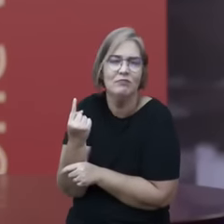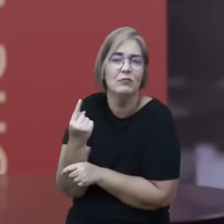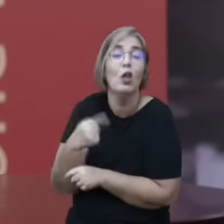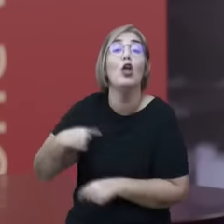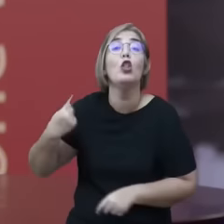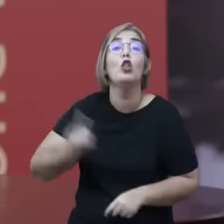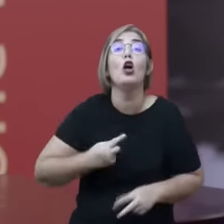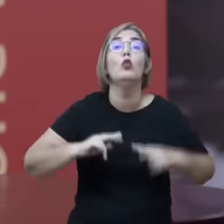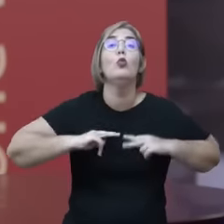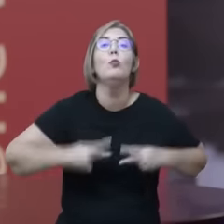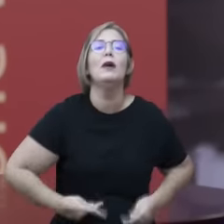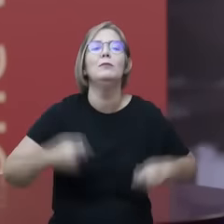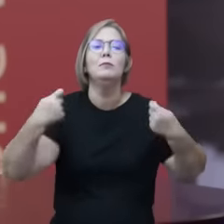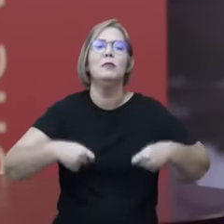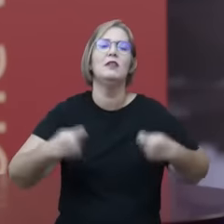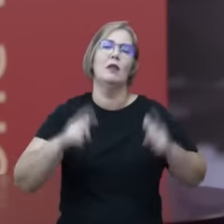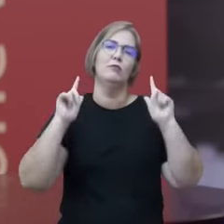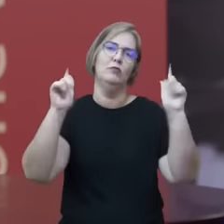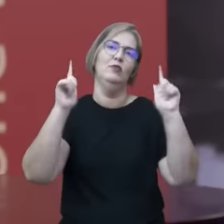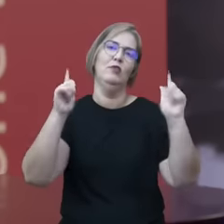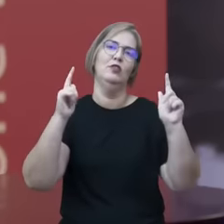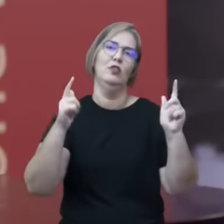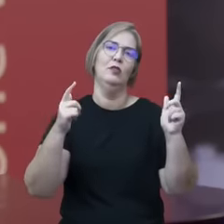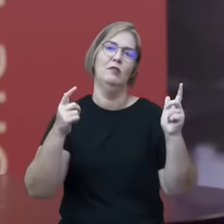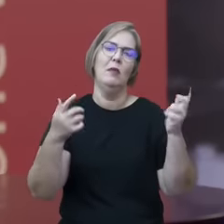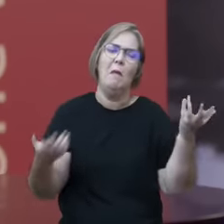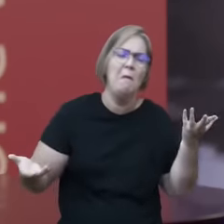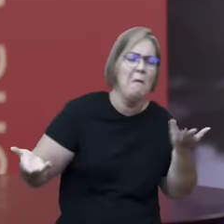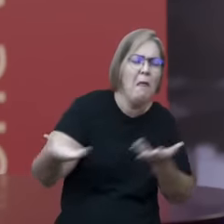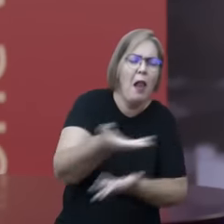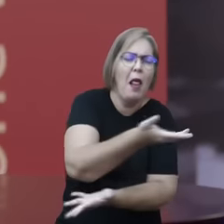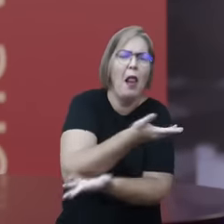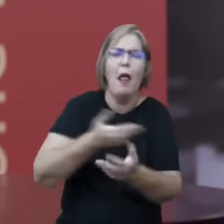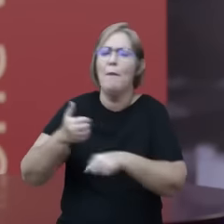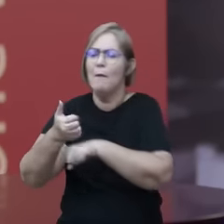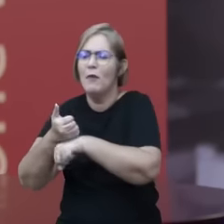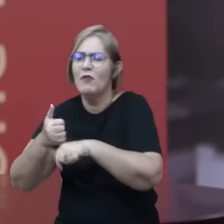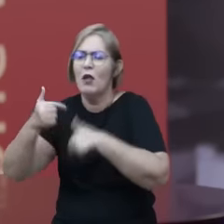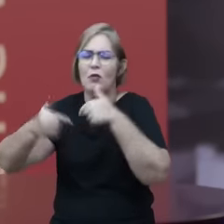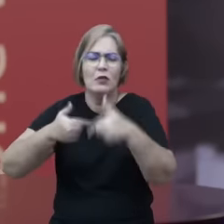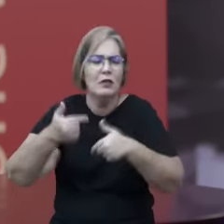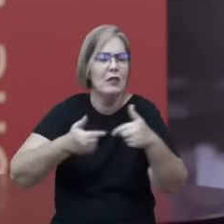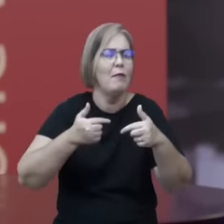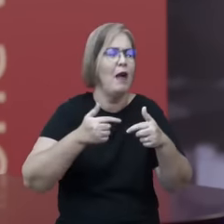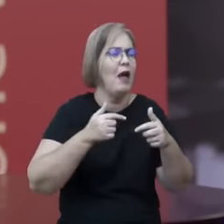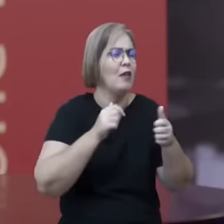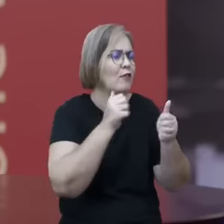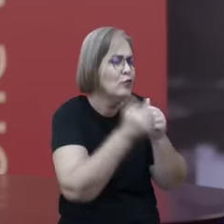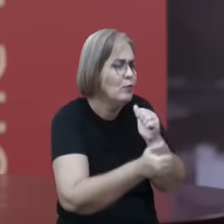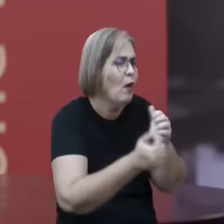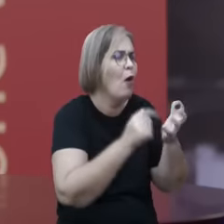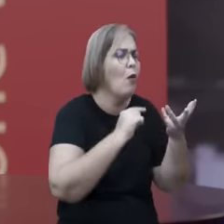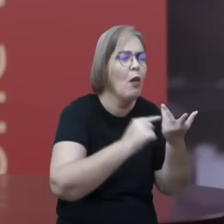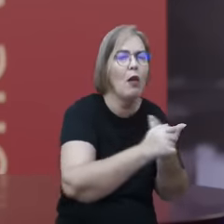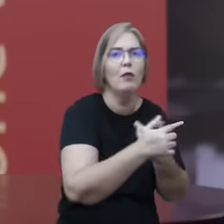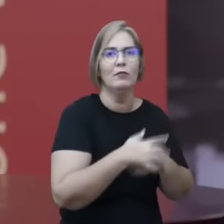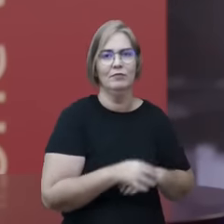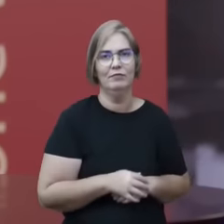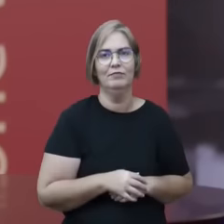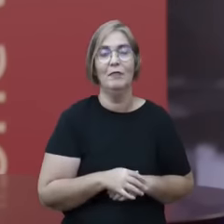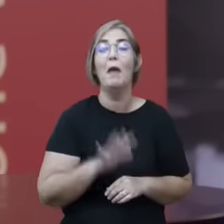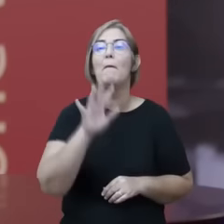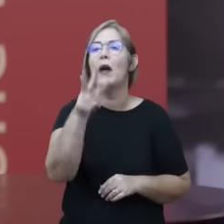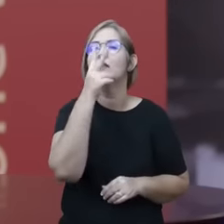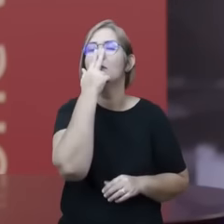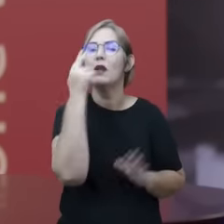Então, eh, essa ideologia do indivíduo e do sucesso é algo que nos marca. Mas talvez